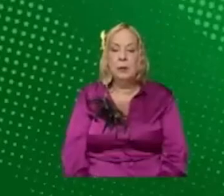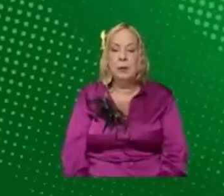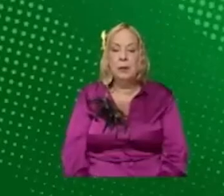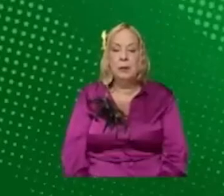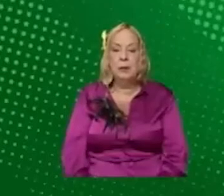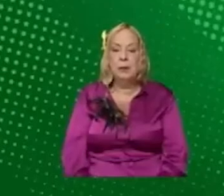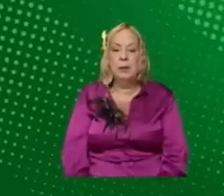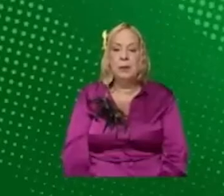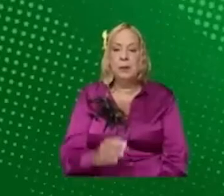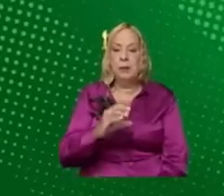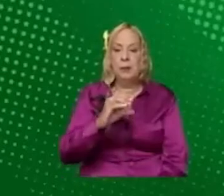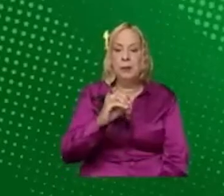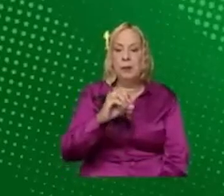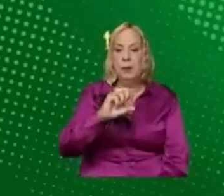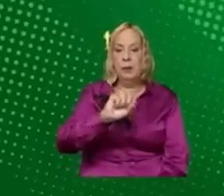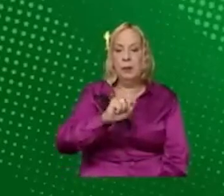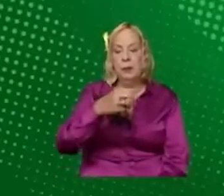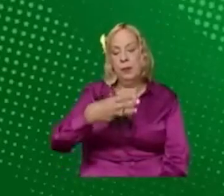Delícia.